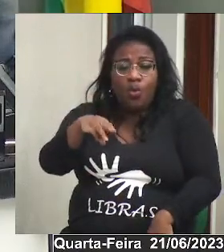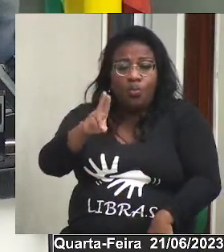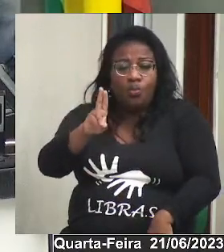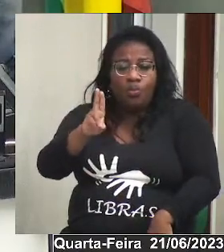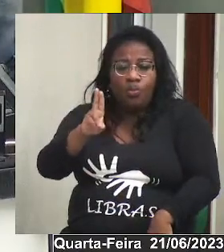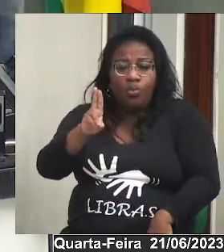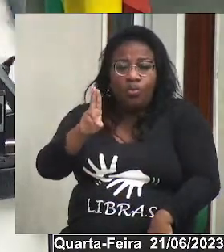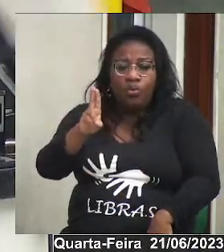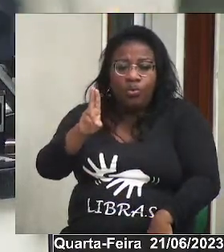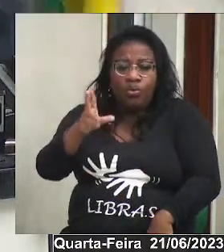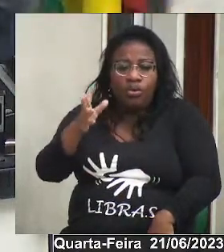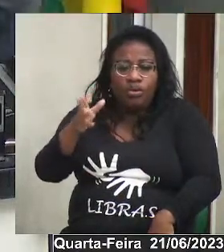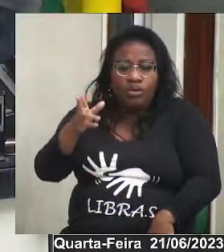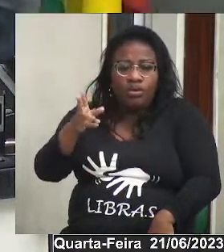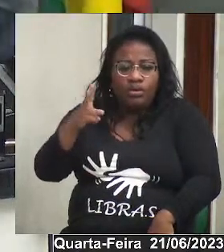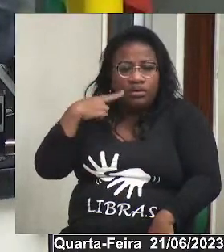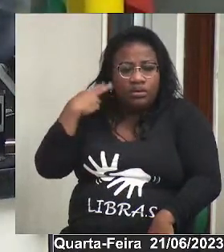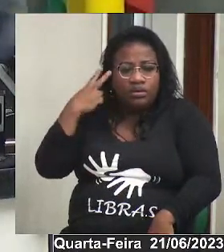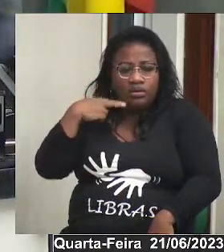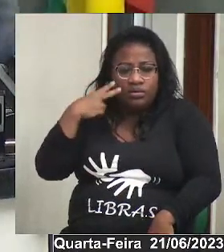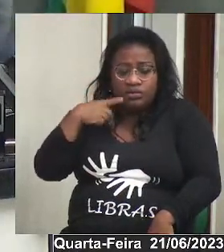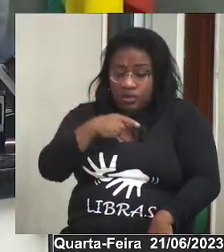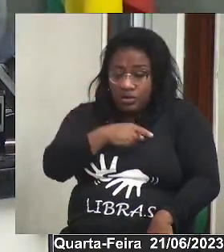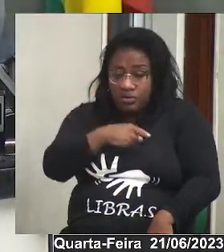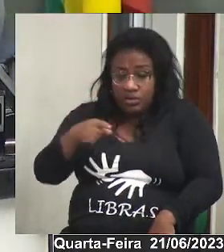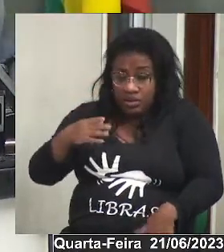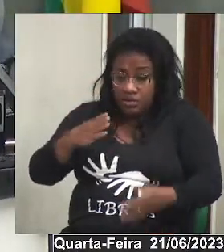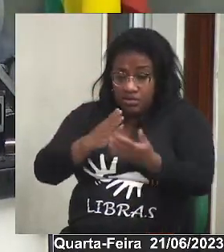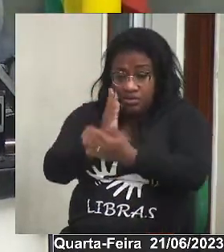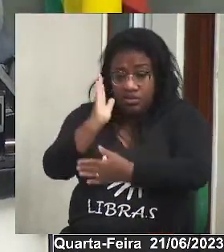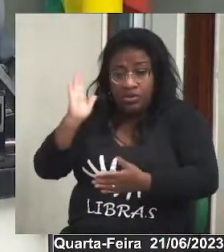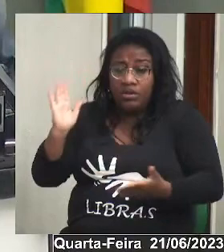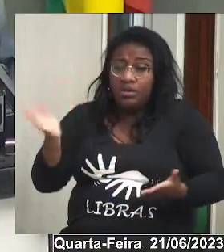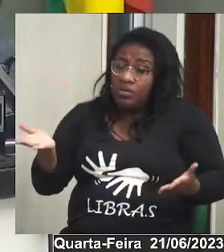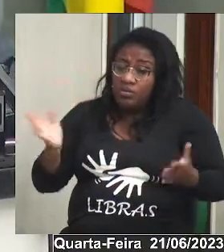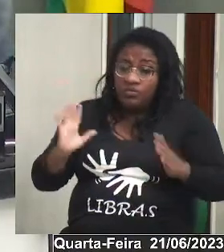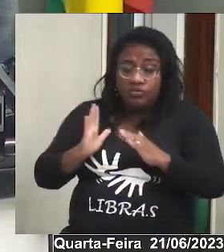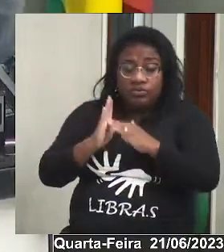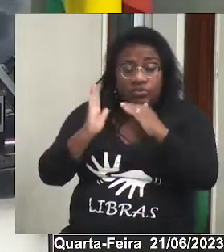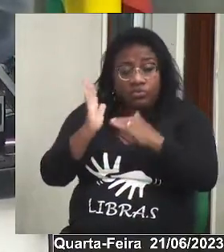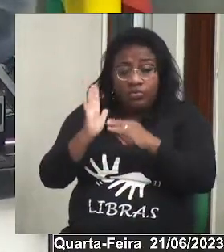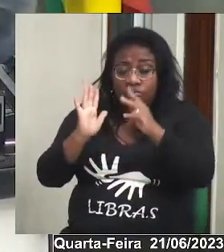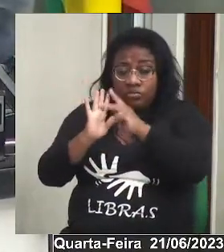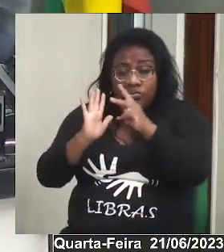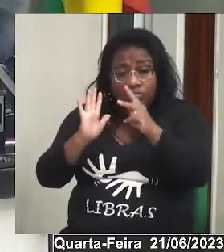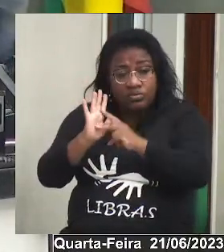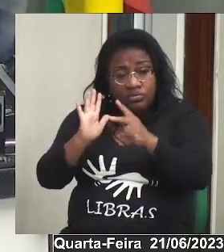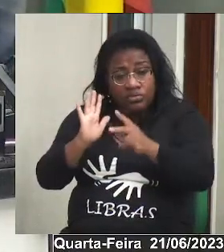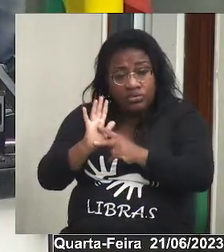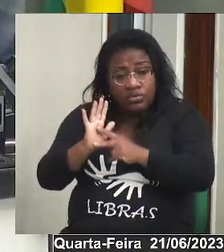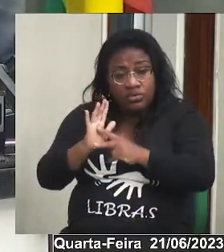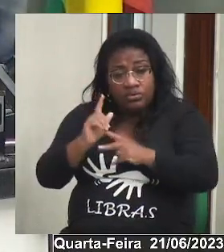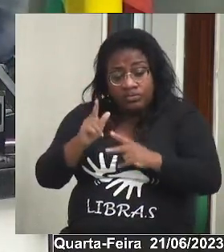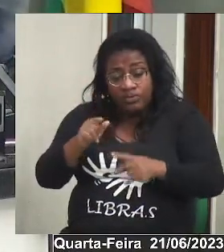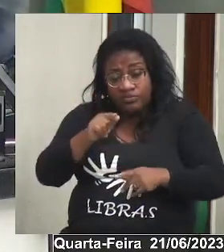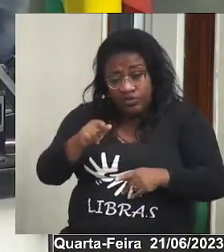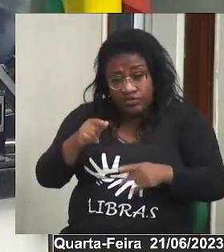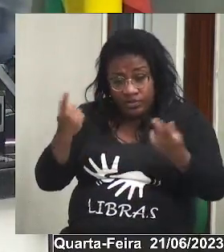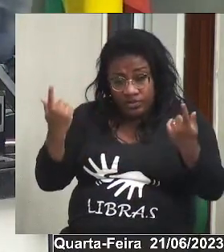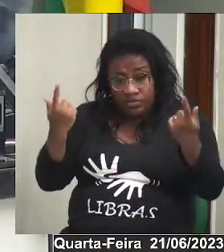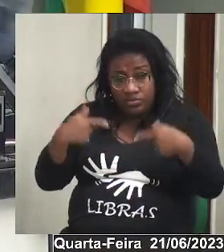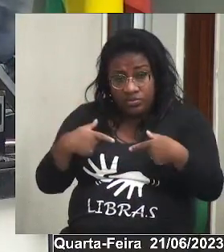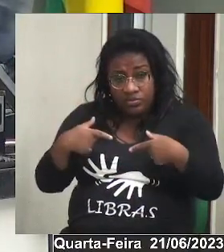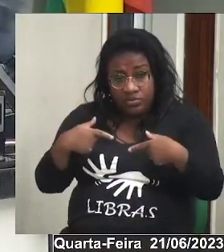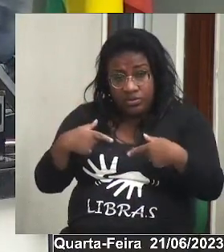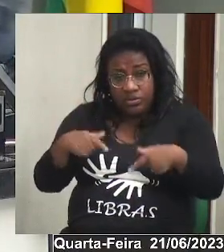eu sou o criador do Canil. E os vereadores aqui que aprovou, que sem eles não seria possível. Para o senhor ver que eu sou tão